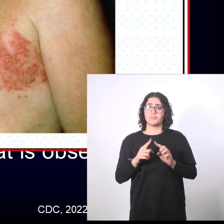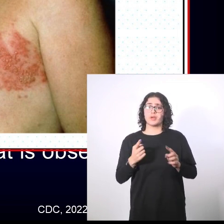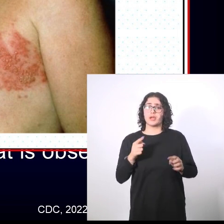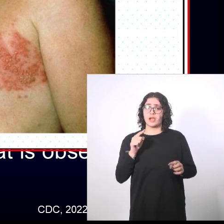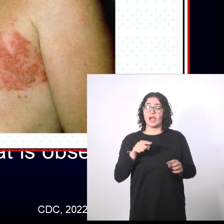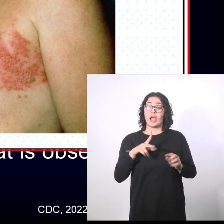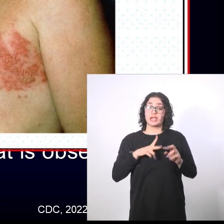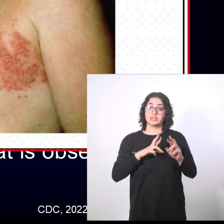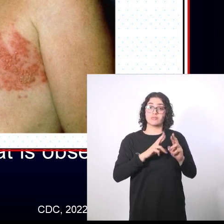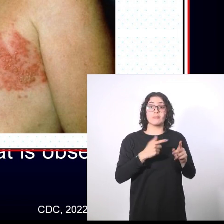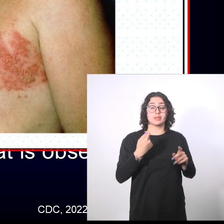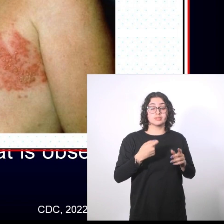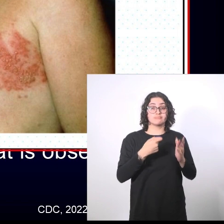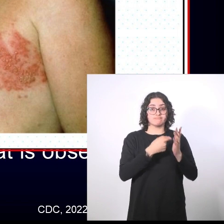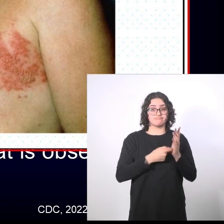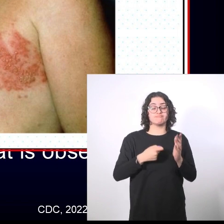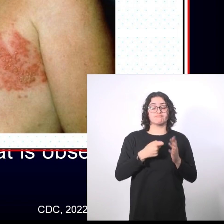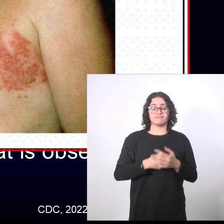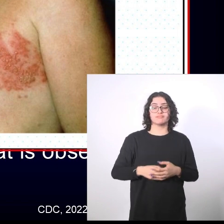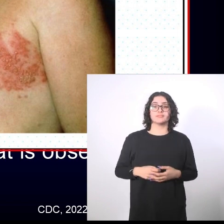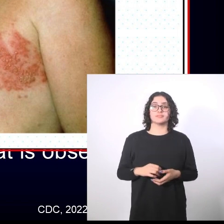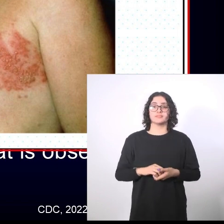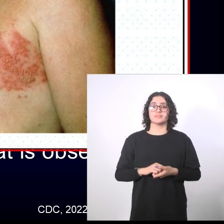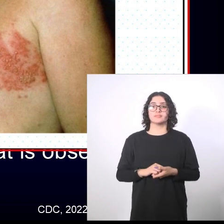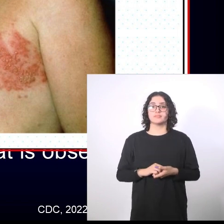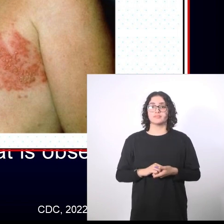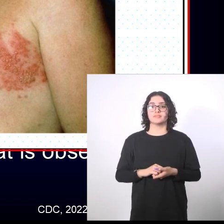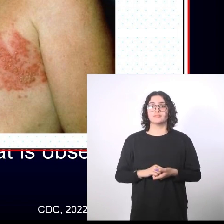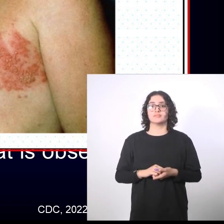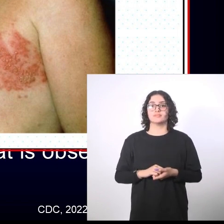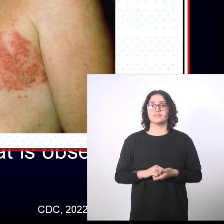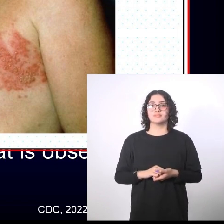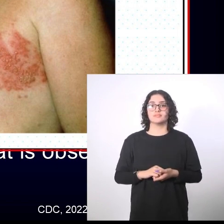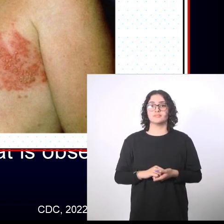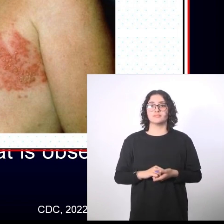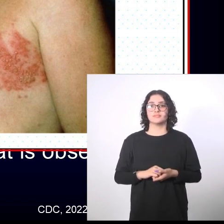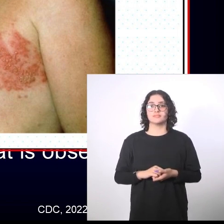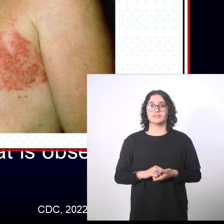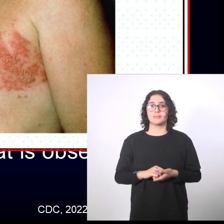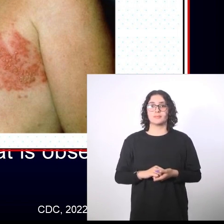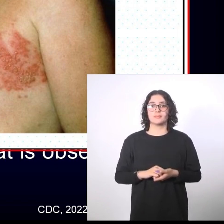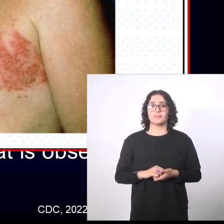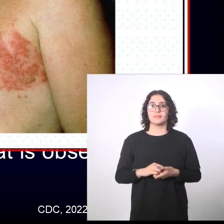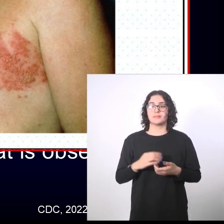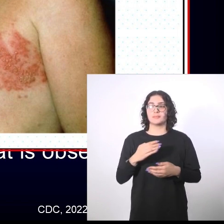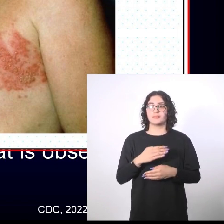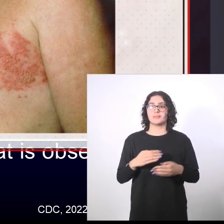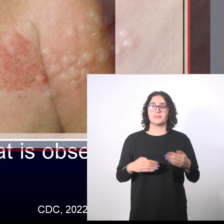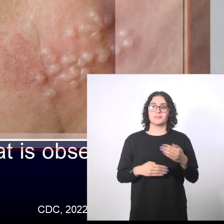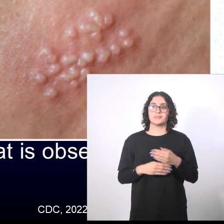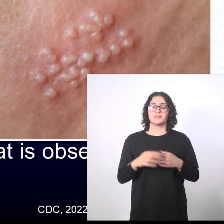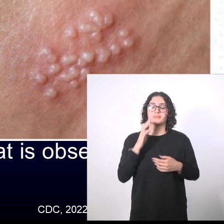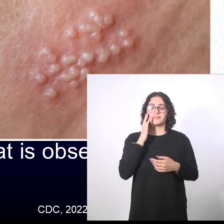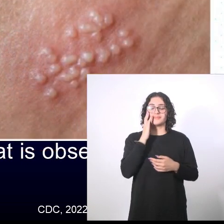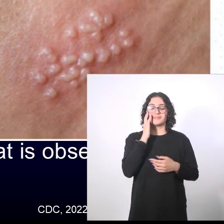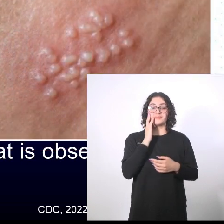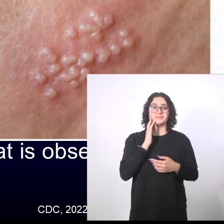diagnóstico diferencial pertinente. Poderia tentar novamente? Próximo, por favor.